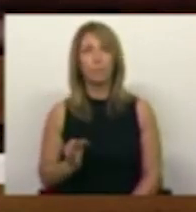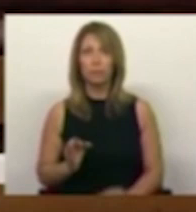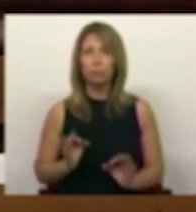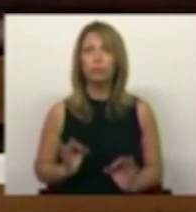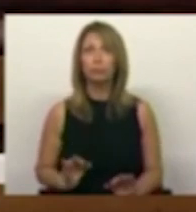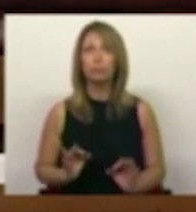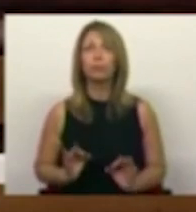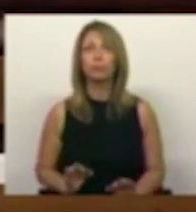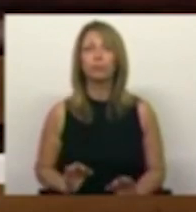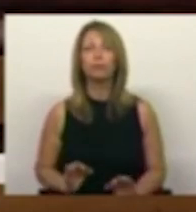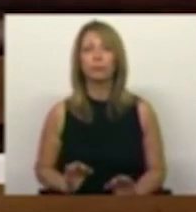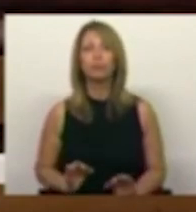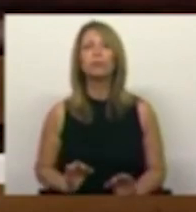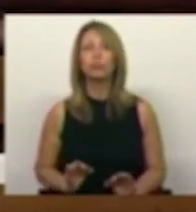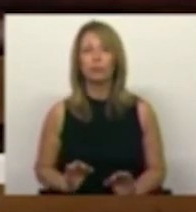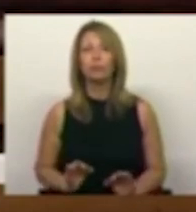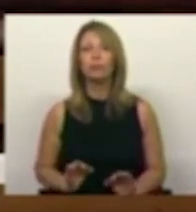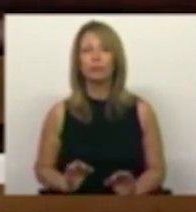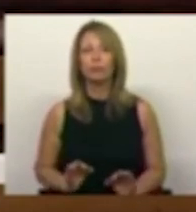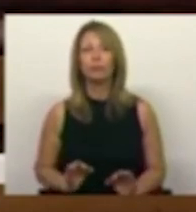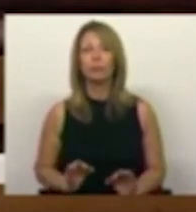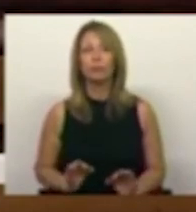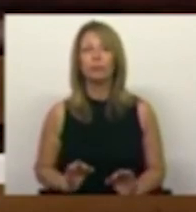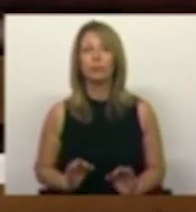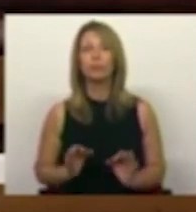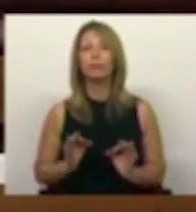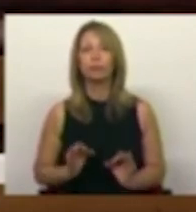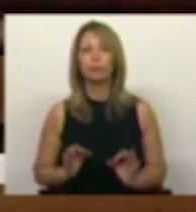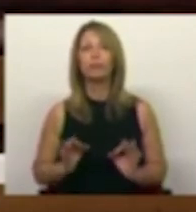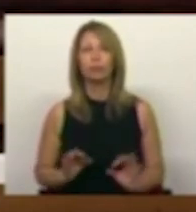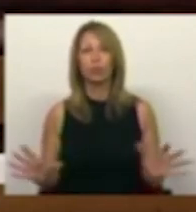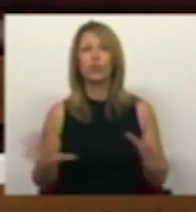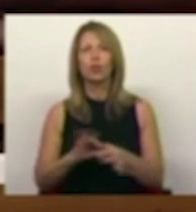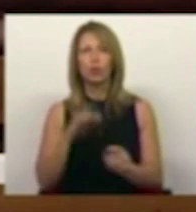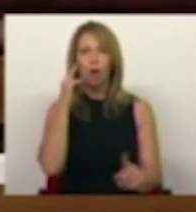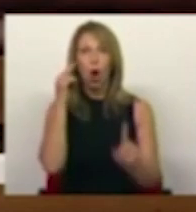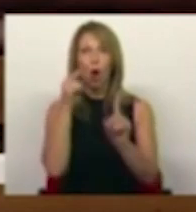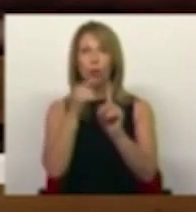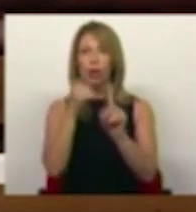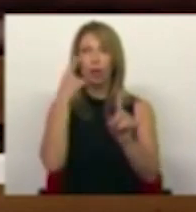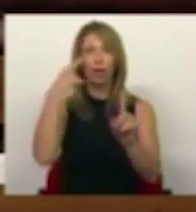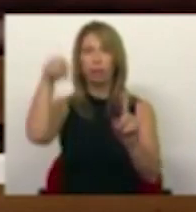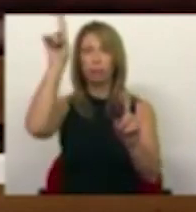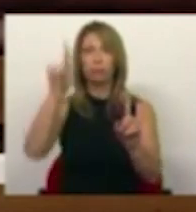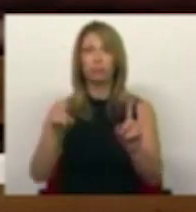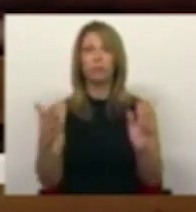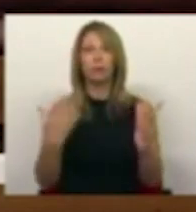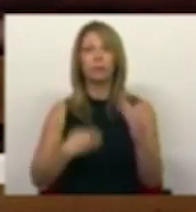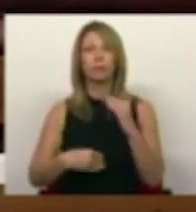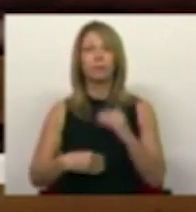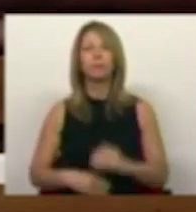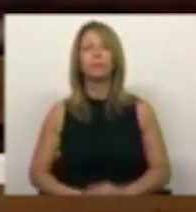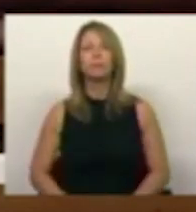Necessariamente de encontrar, enquanto objetivo número um, a igualdade.